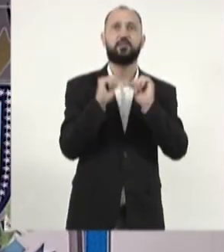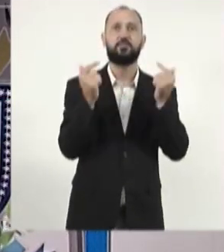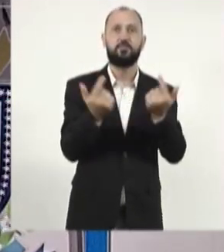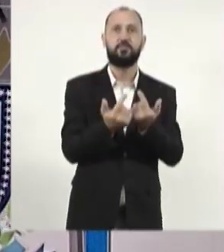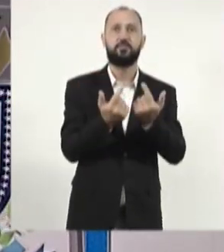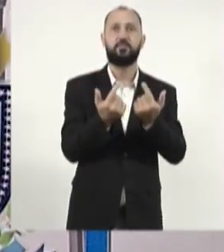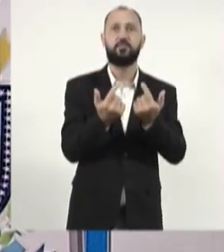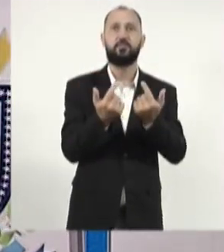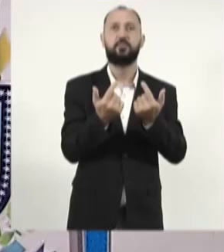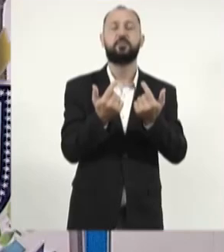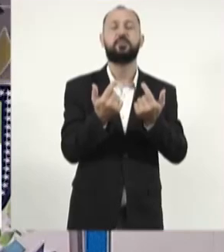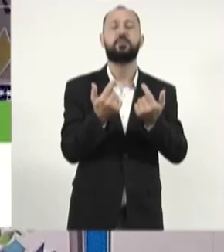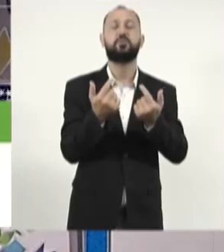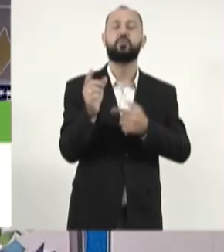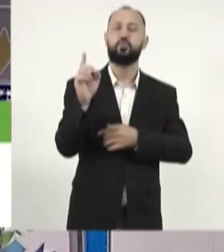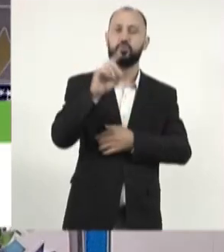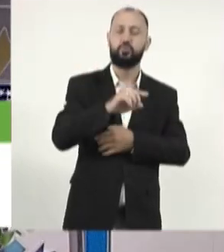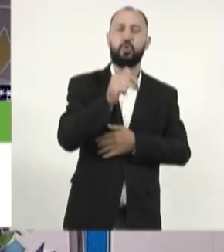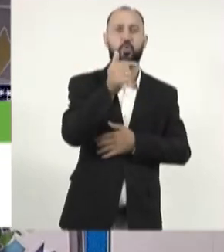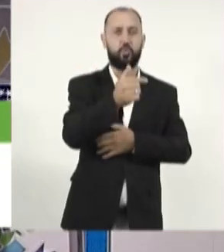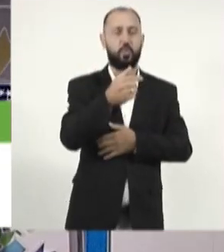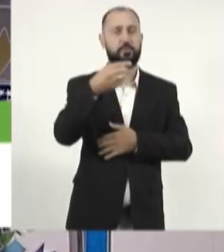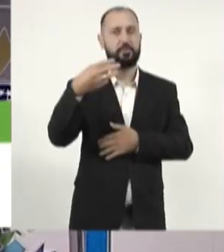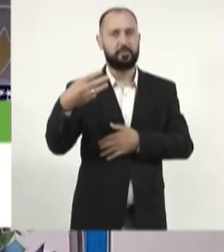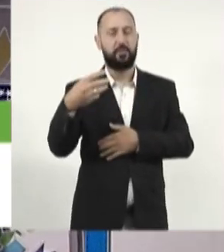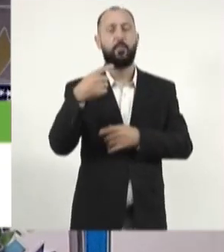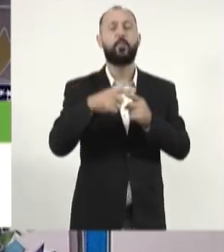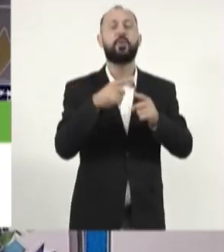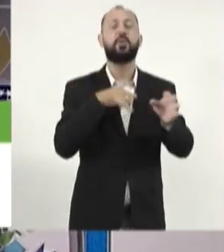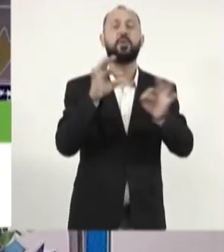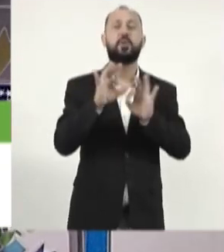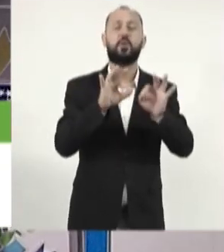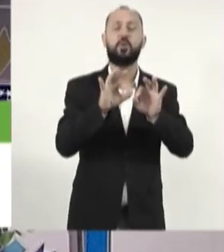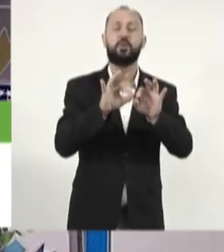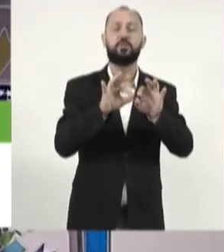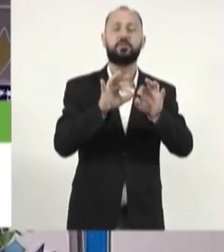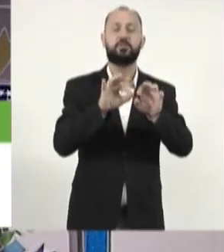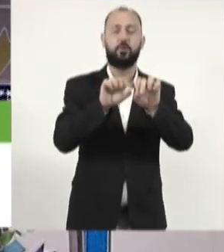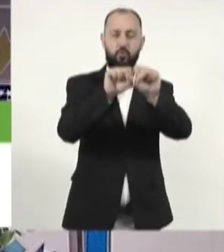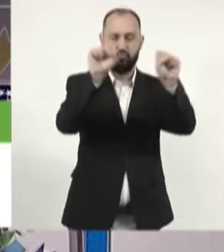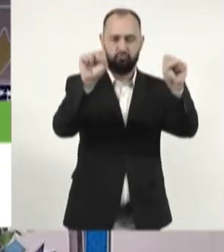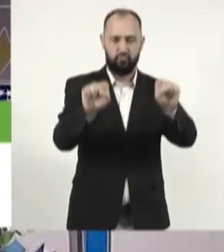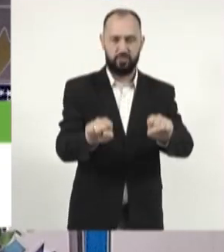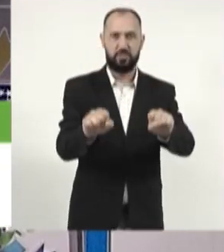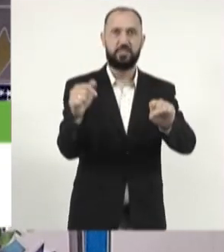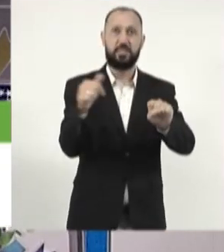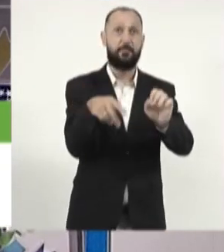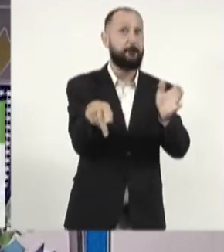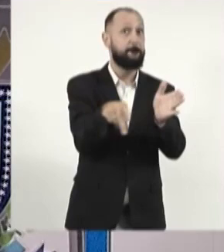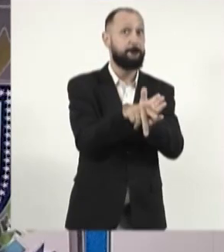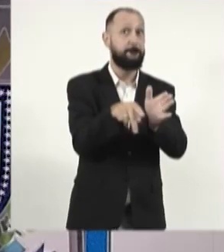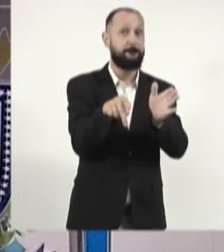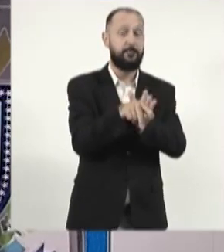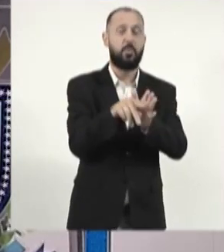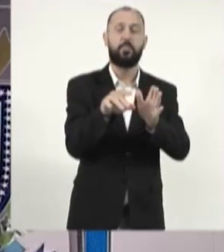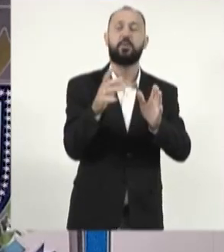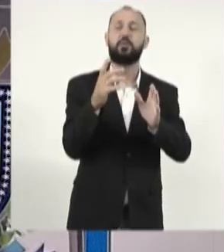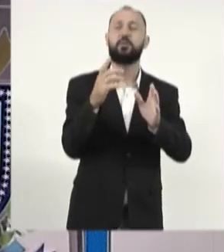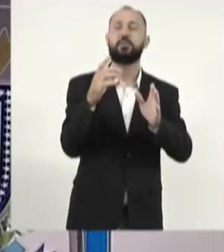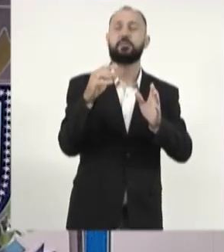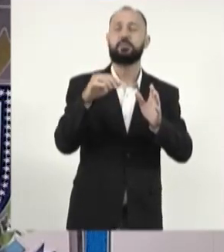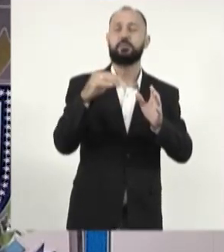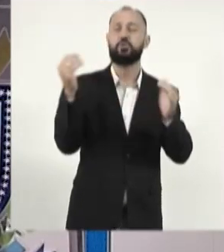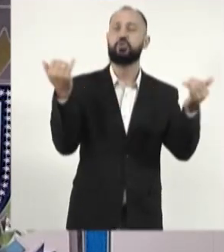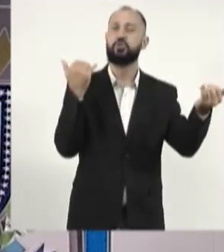Assembleia Legislativa, e nos dias 2 e 3, em razão de uma validação, de uma homologação do data center, a central de dados da